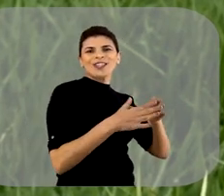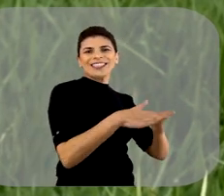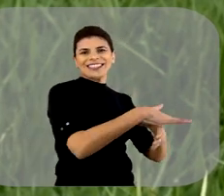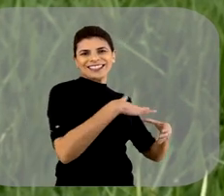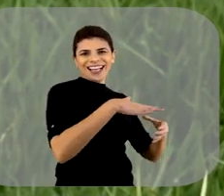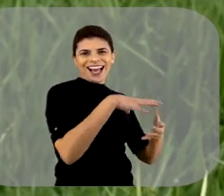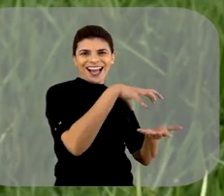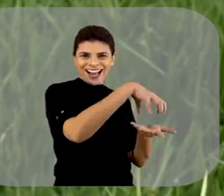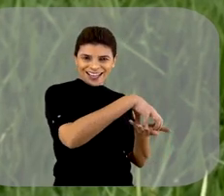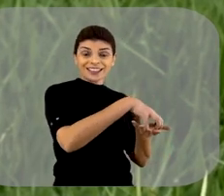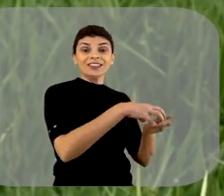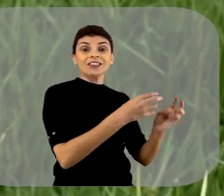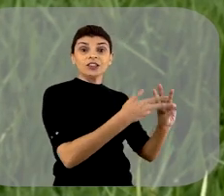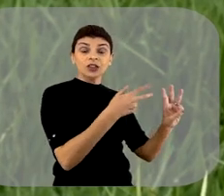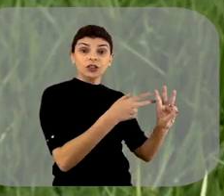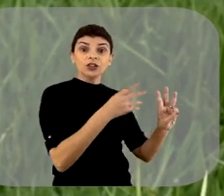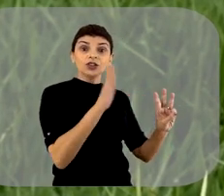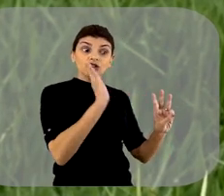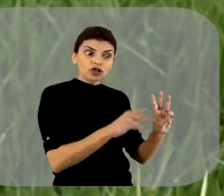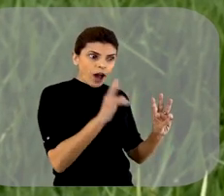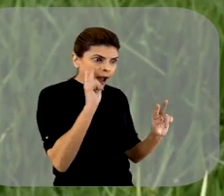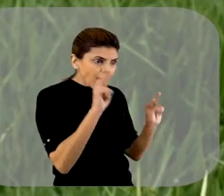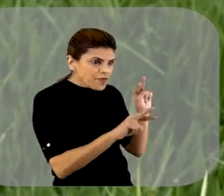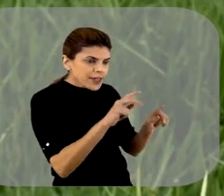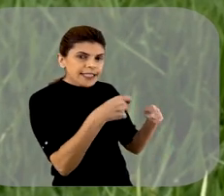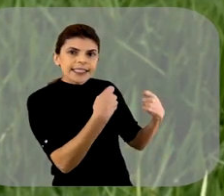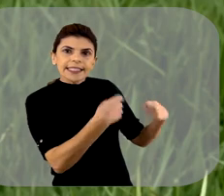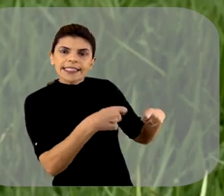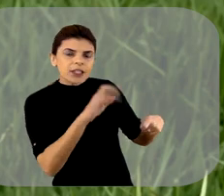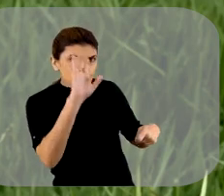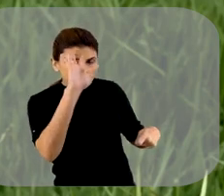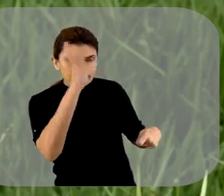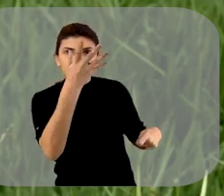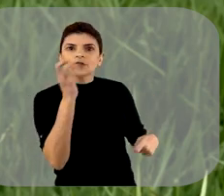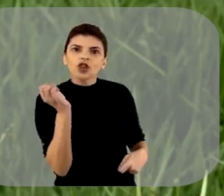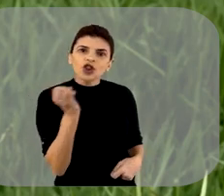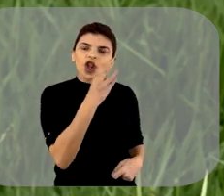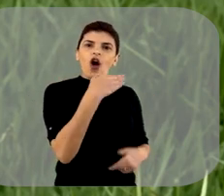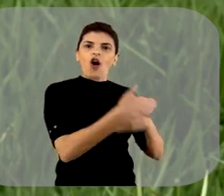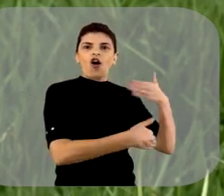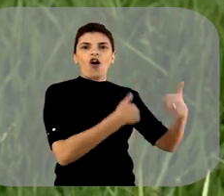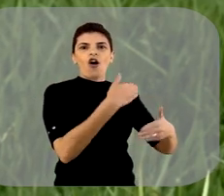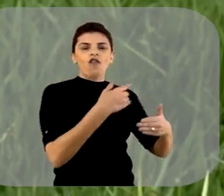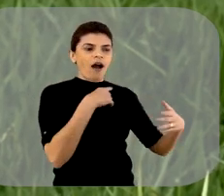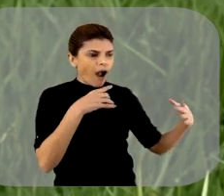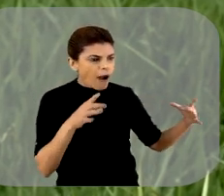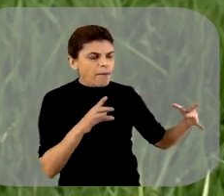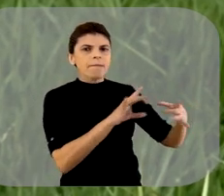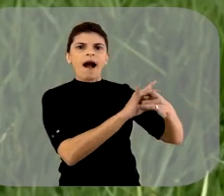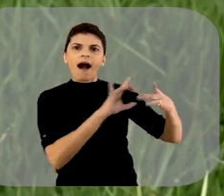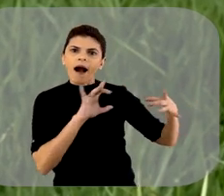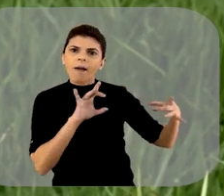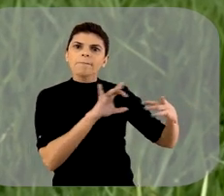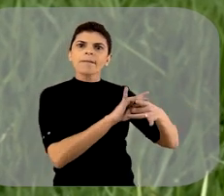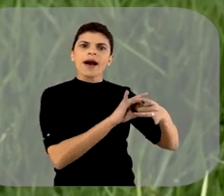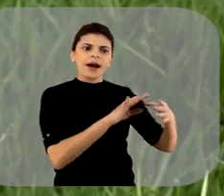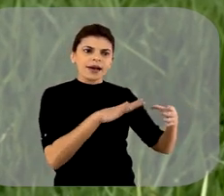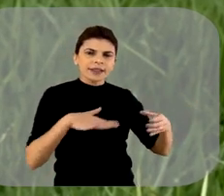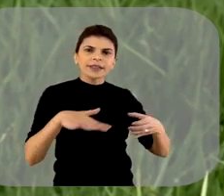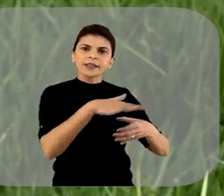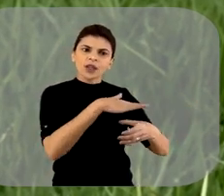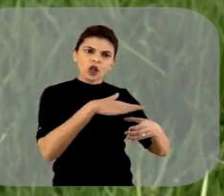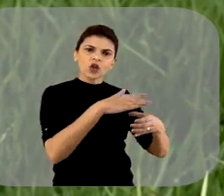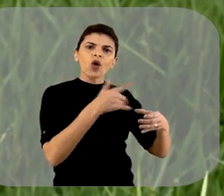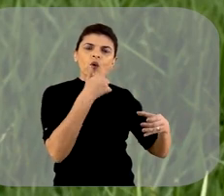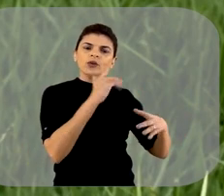a partir da potencialidade da comunidade, novas soluções, dialogando com vários setores dentro da própria comunidade